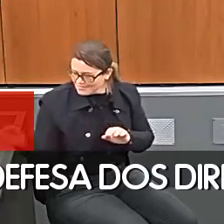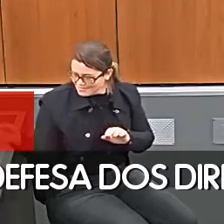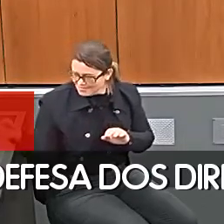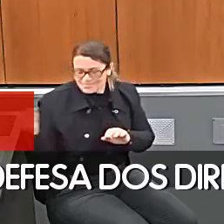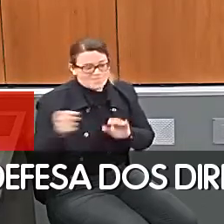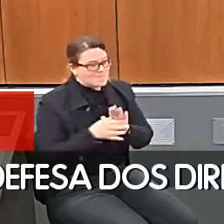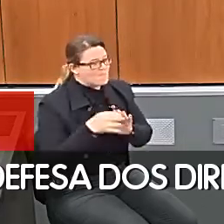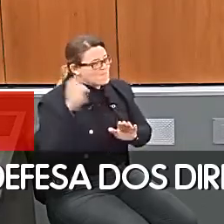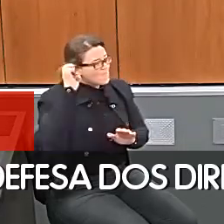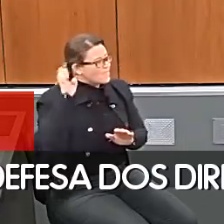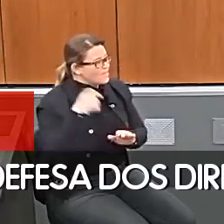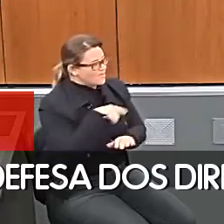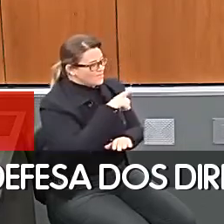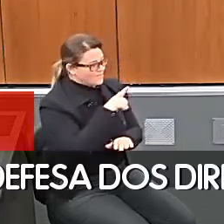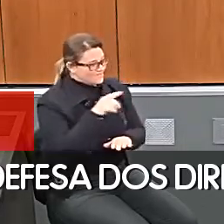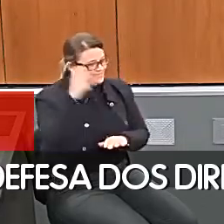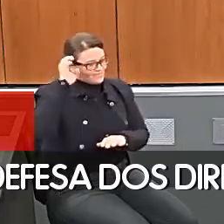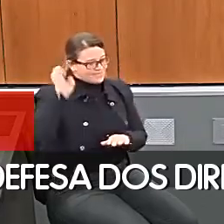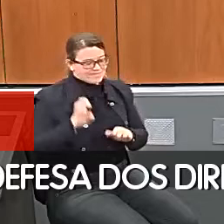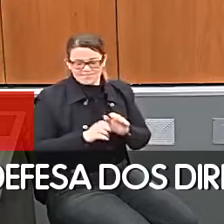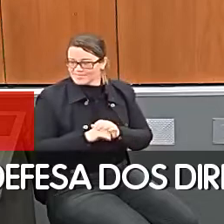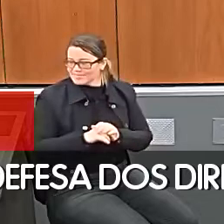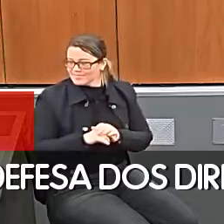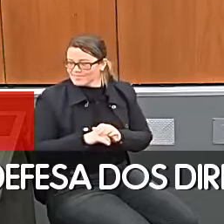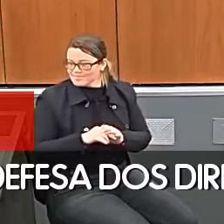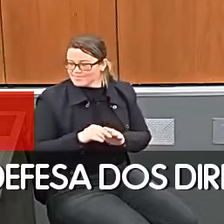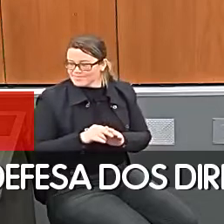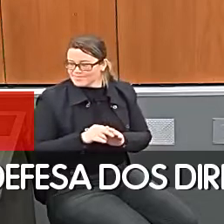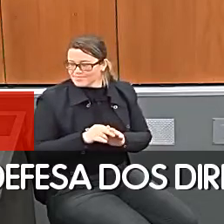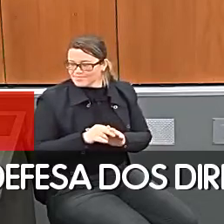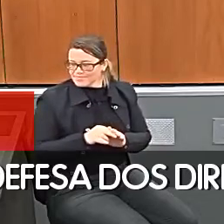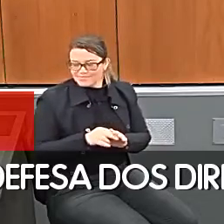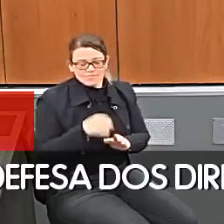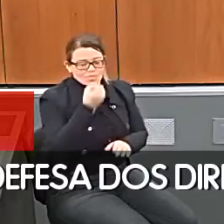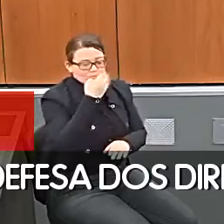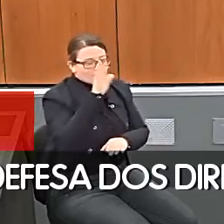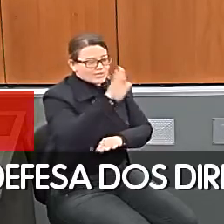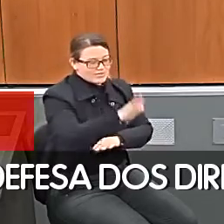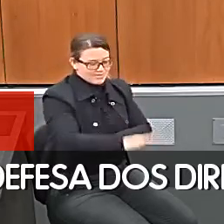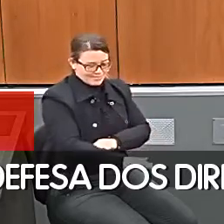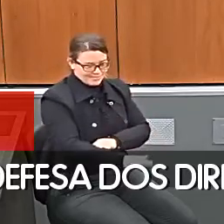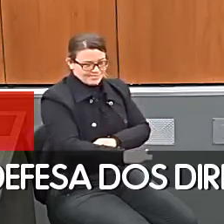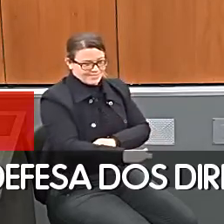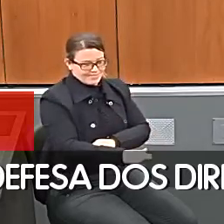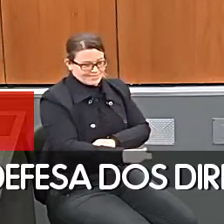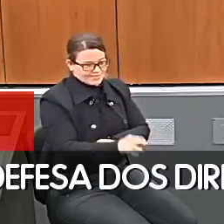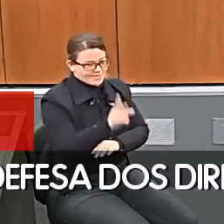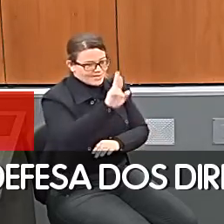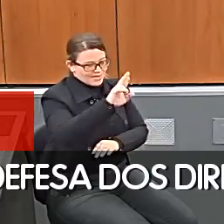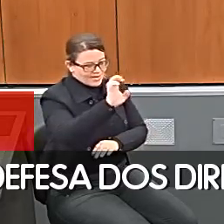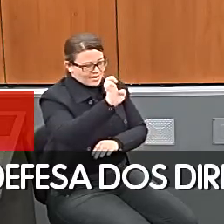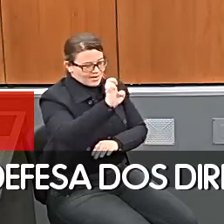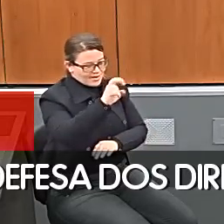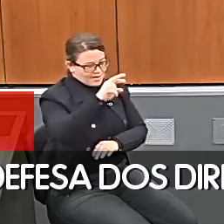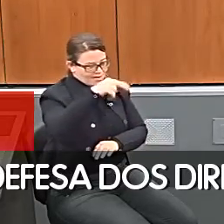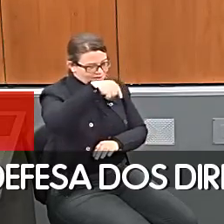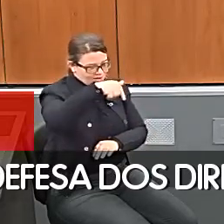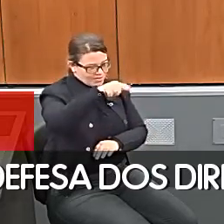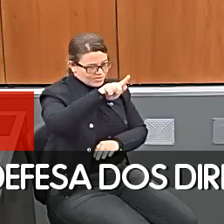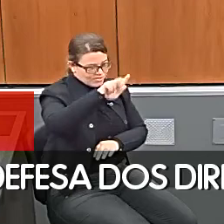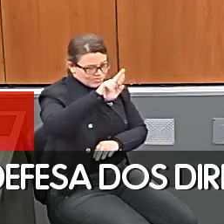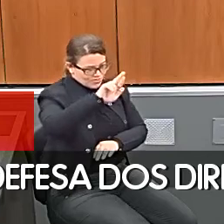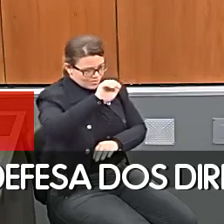No microfone, pode falar. Oi, eu sou... Boa tarde. Boa tarde. Eu sou Regina, mãe de Felipe,